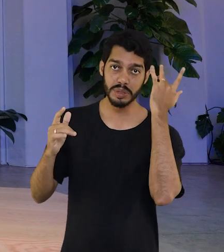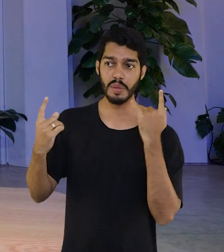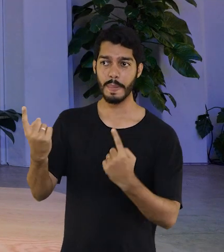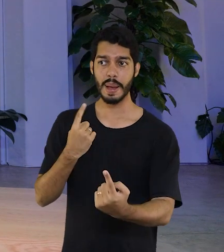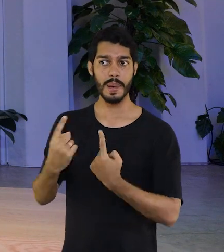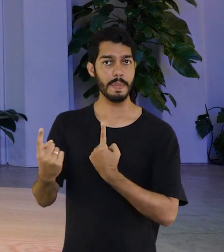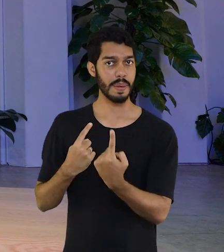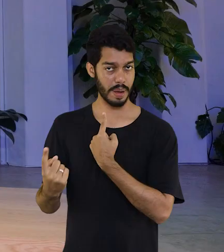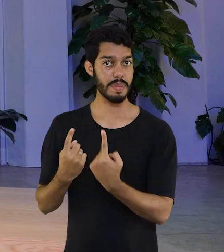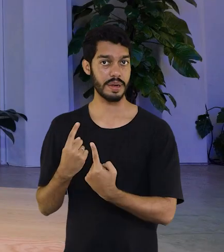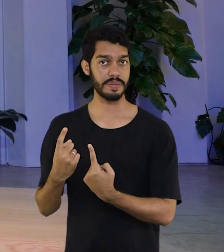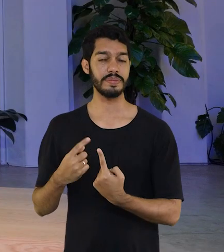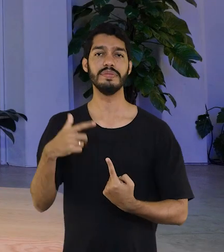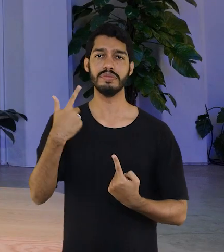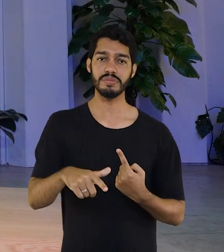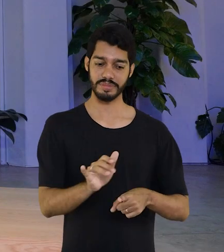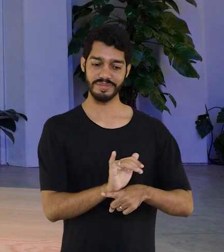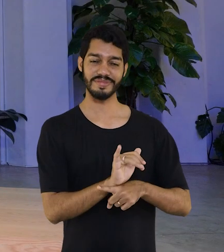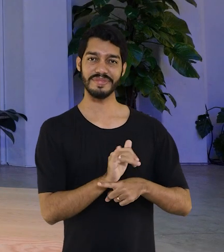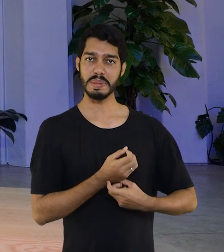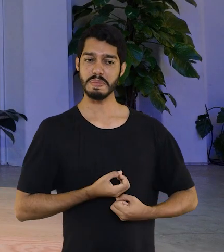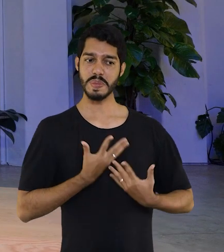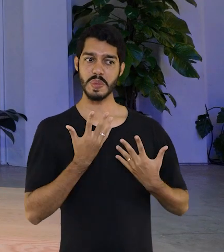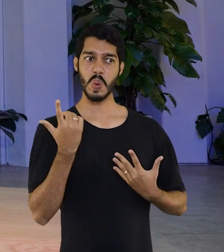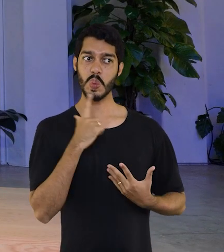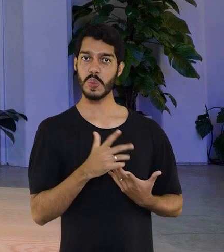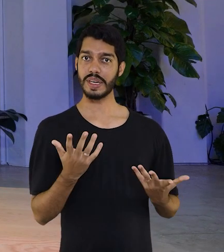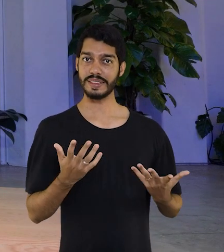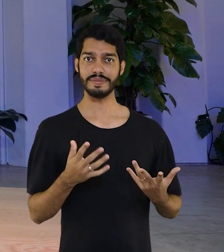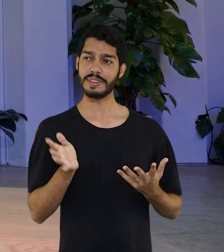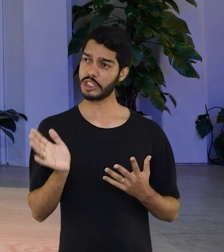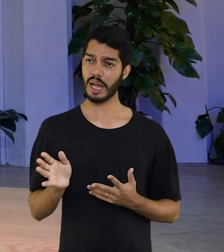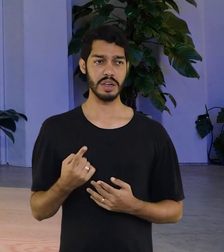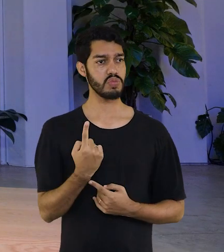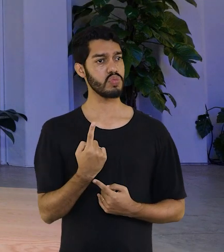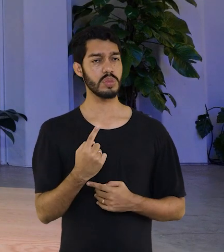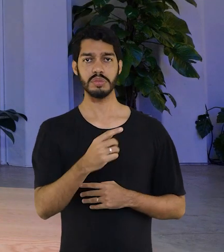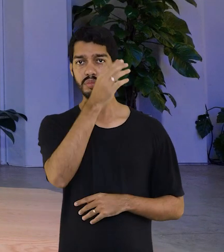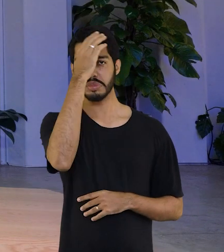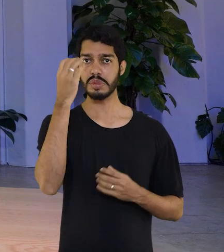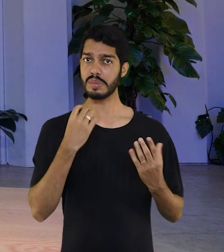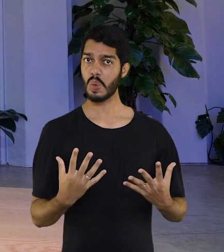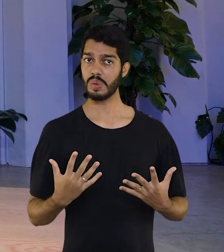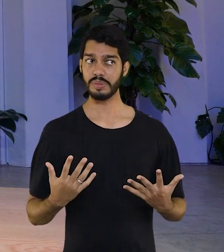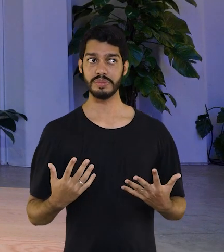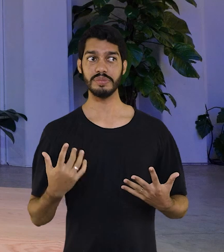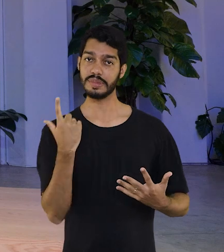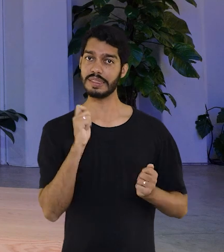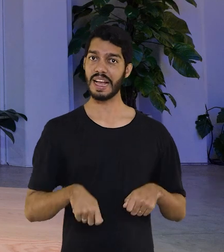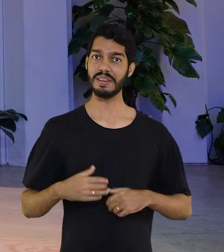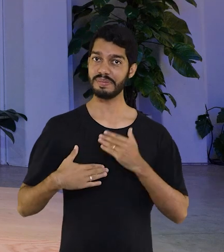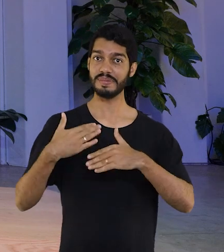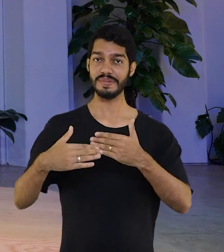Apareceu estratégia, então a gente estava dentro de uma seguradora, a gente entendia quais eram os problemas do mercado. A gente olhou para os lados e falou, cara, isso aqui já tem um grande cliente, então é